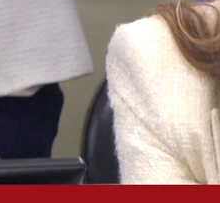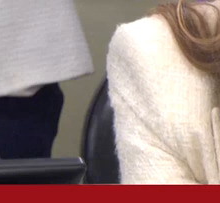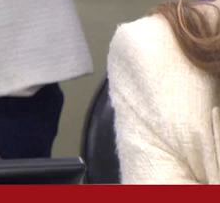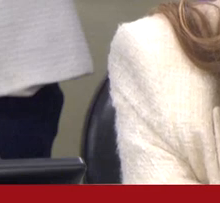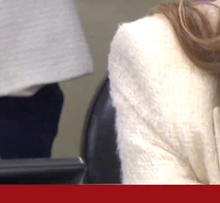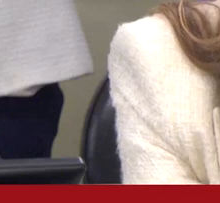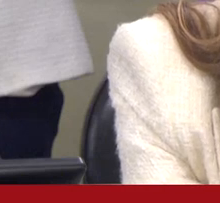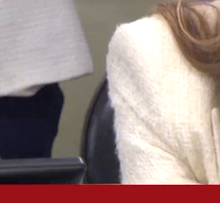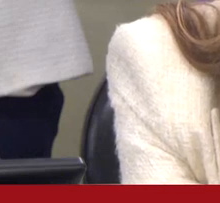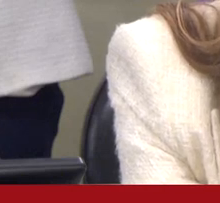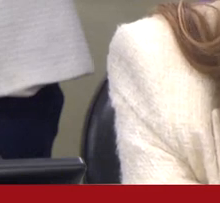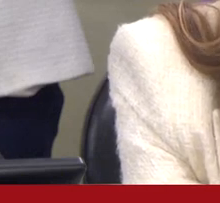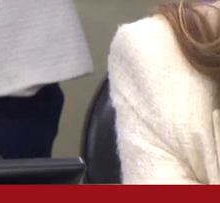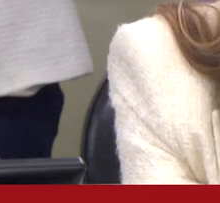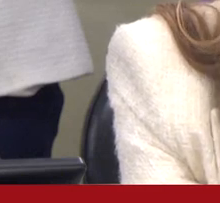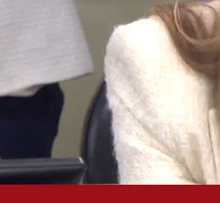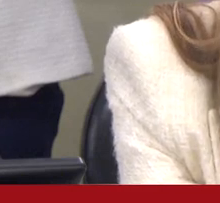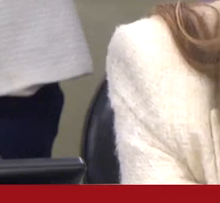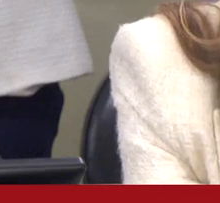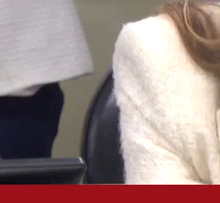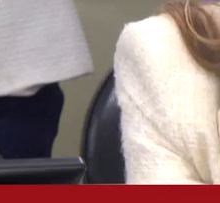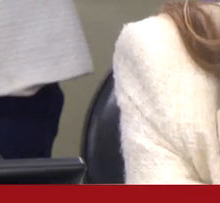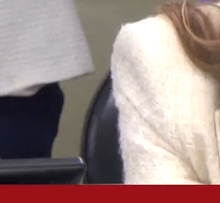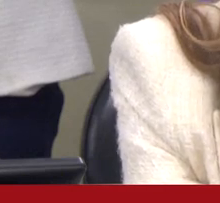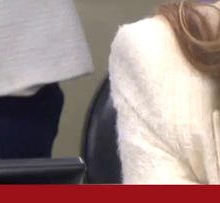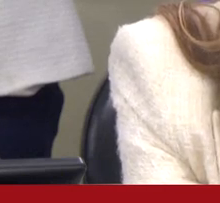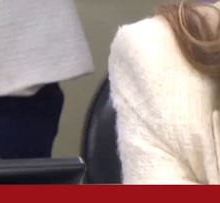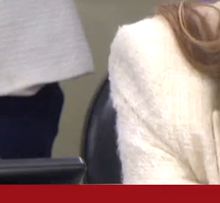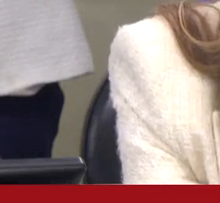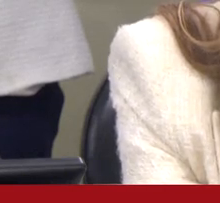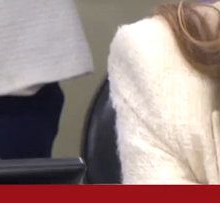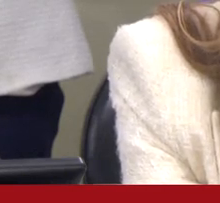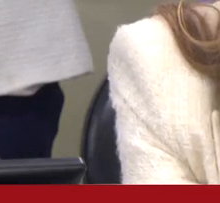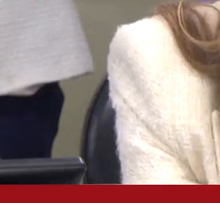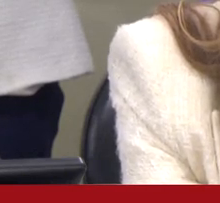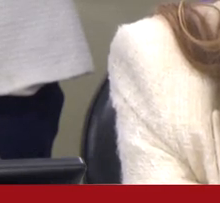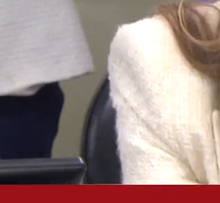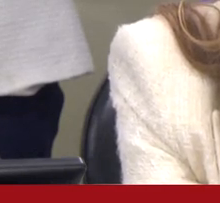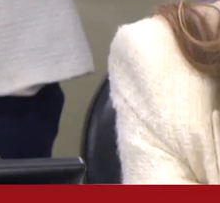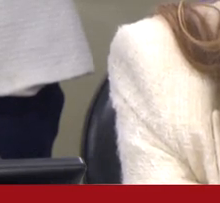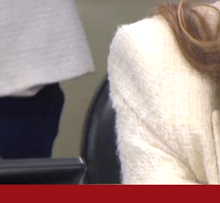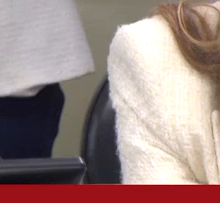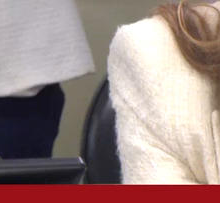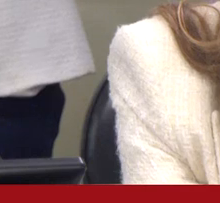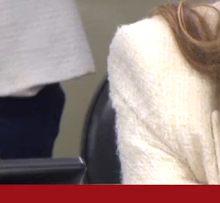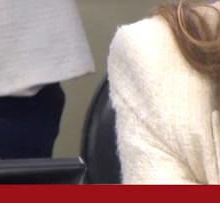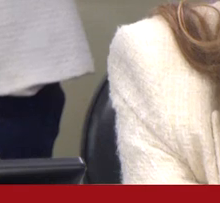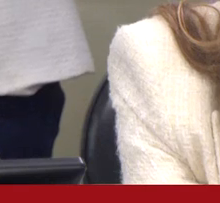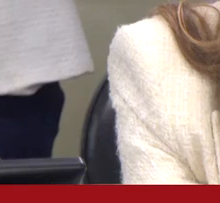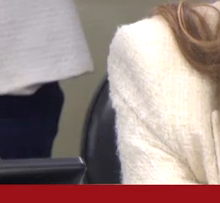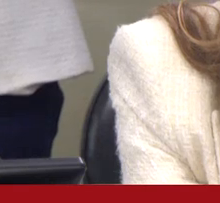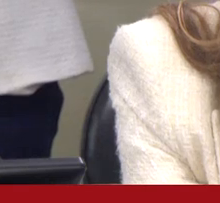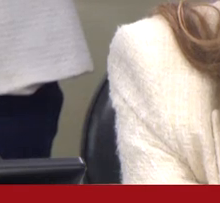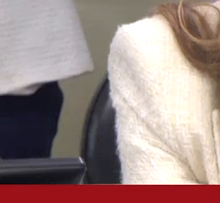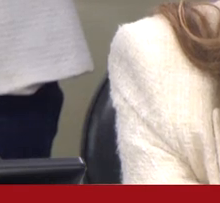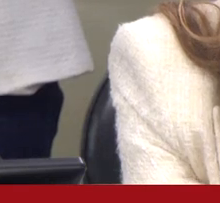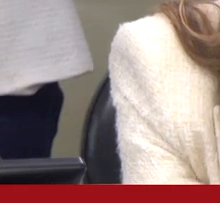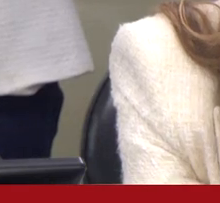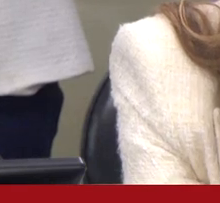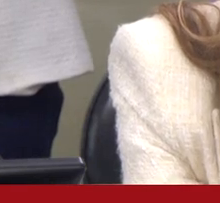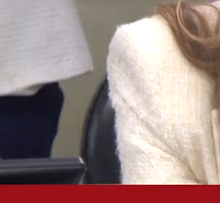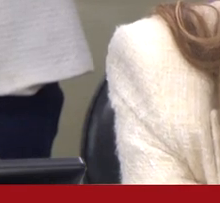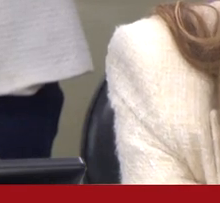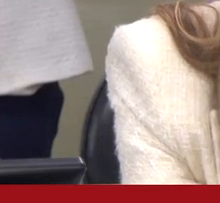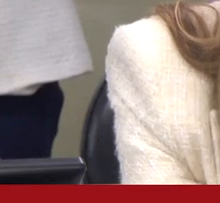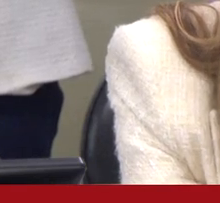eu não trato de segurança aqui. A determinação e a recomendação foi passada para esse presidente e tão logo ele determinou que isso